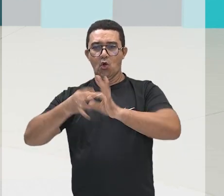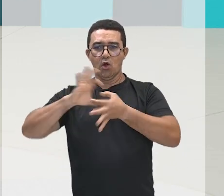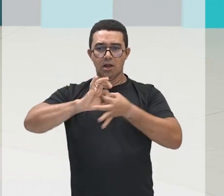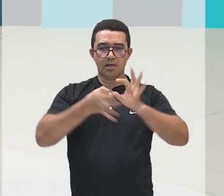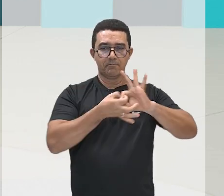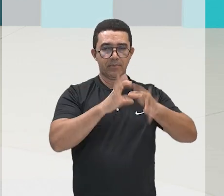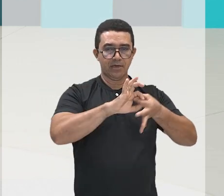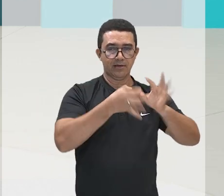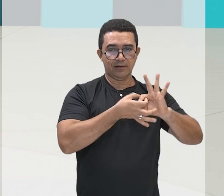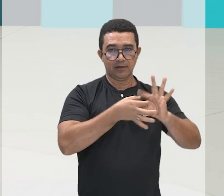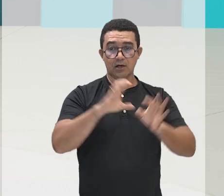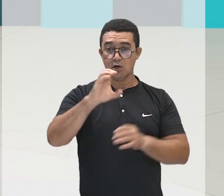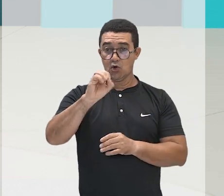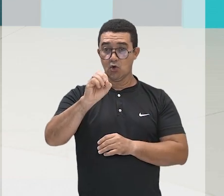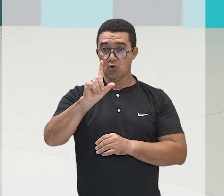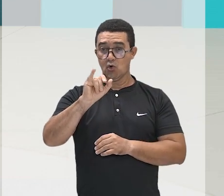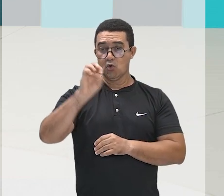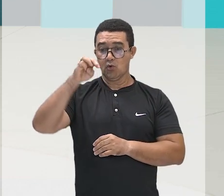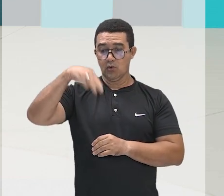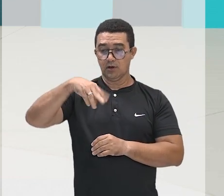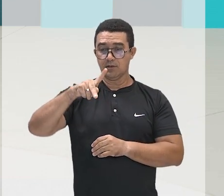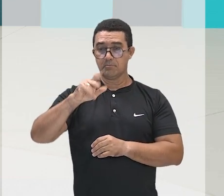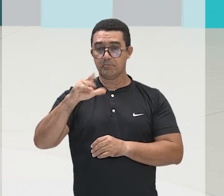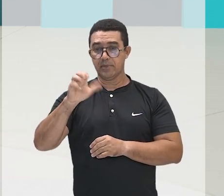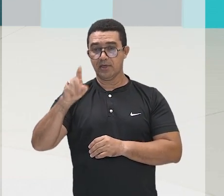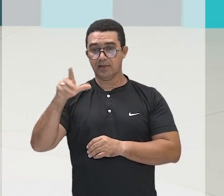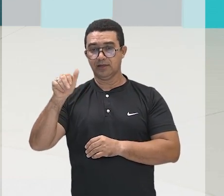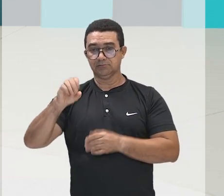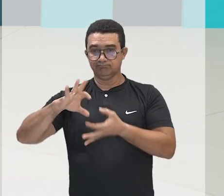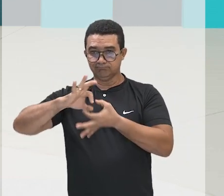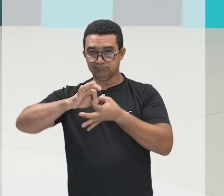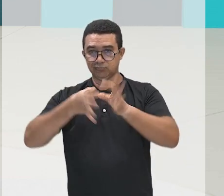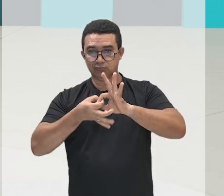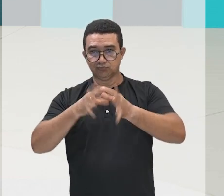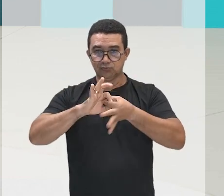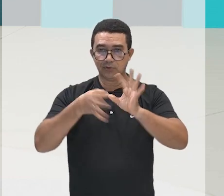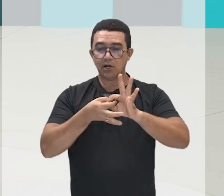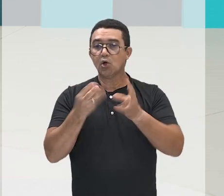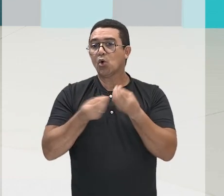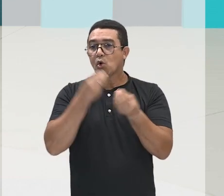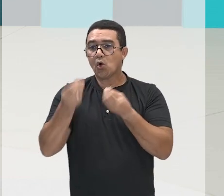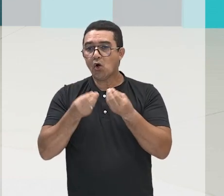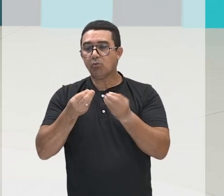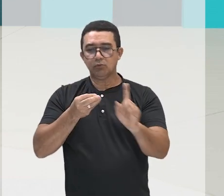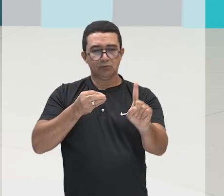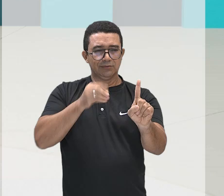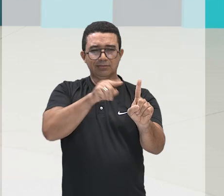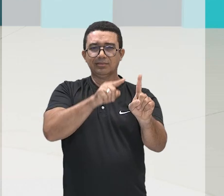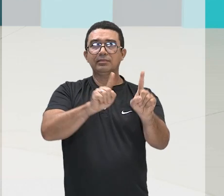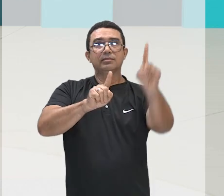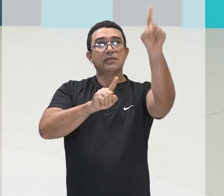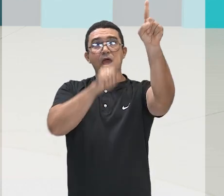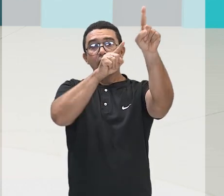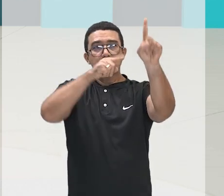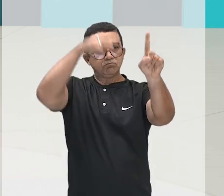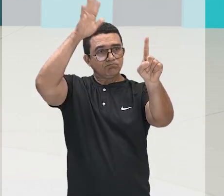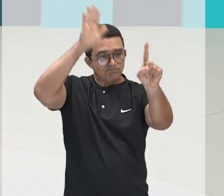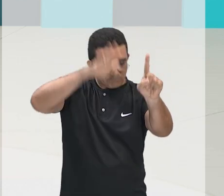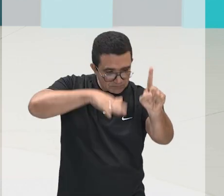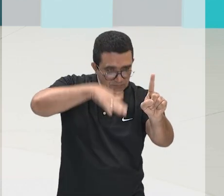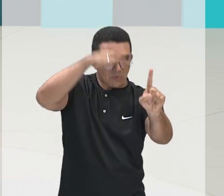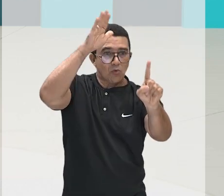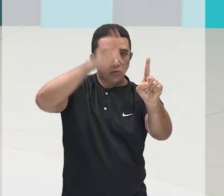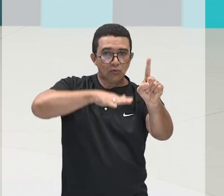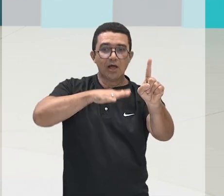de homenagear, era uma forma de você cultuar aquele Deus ali ao qual que eles estavam